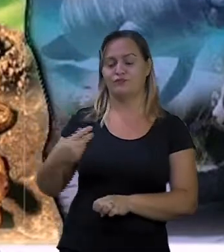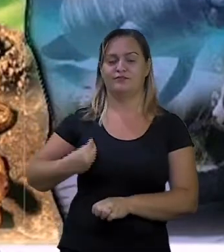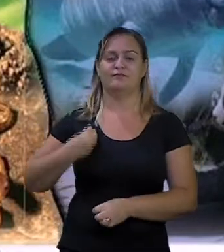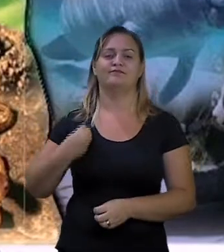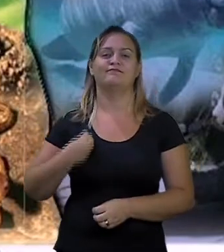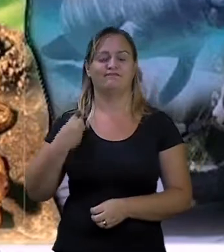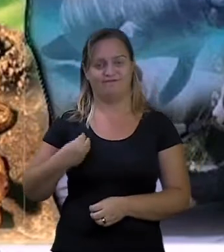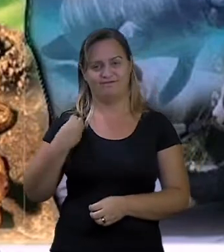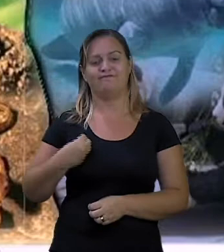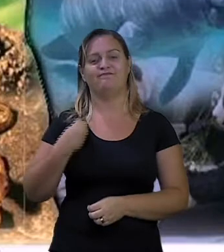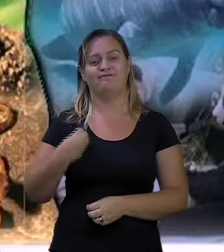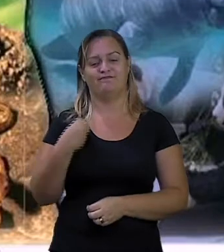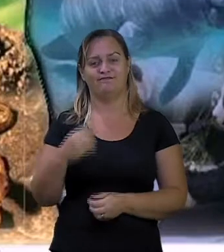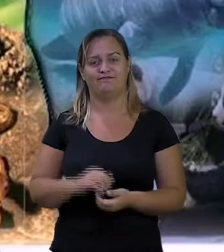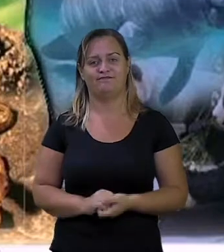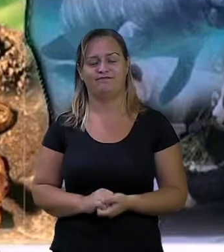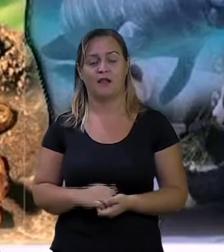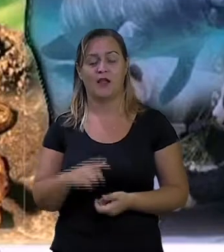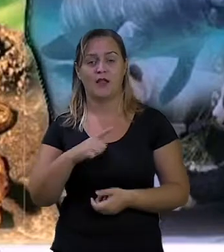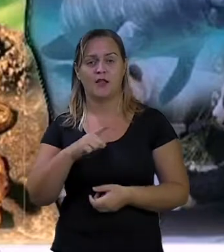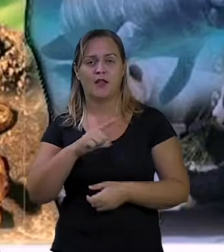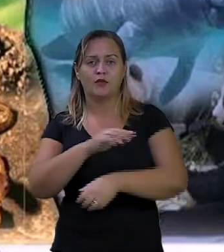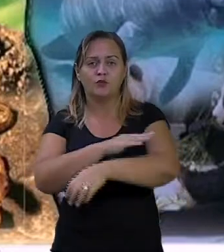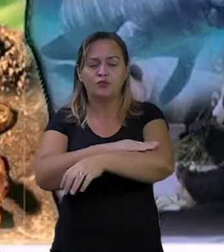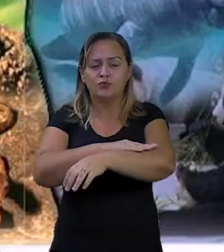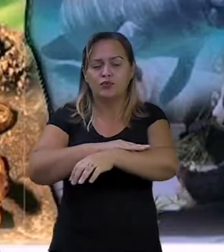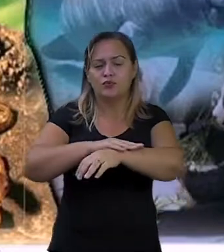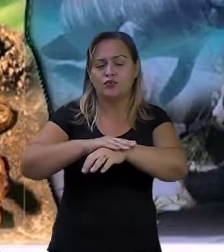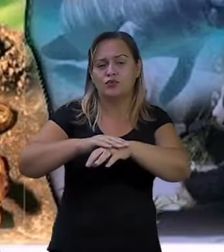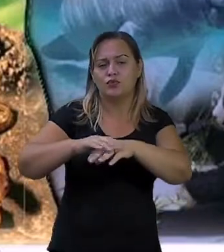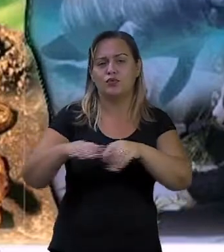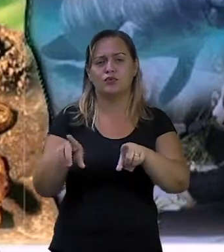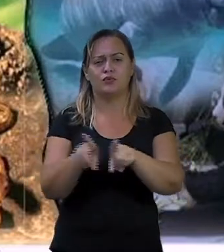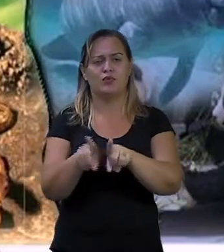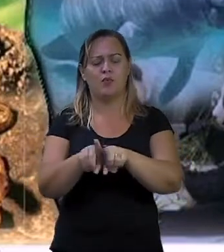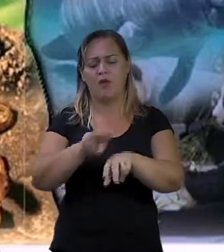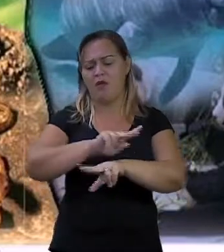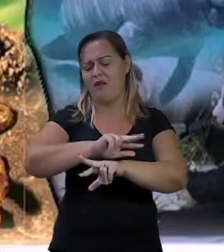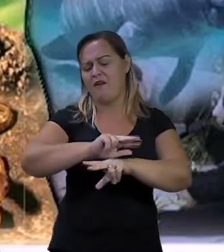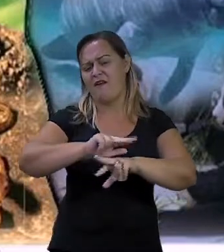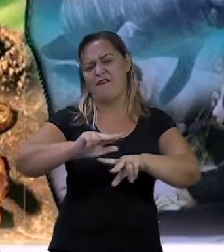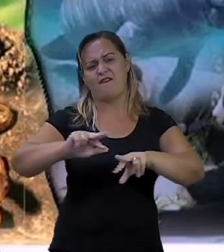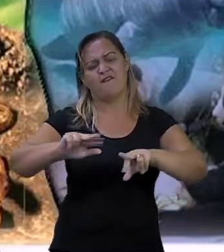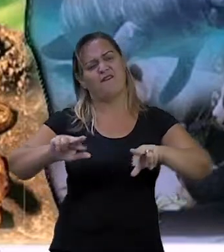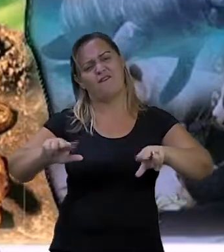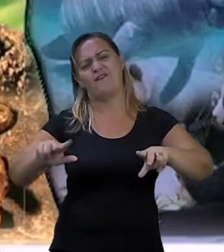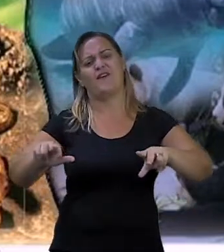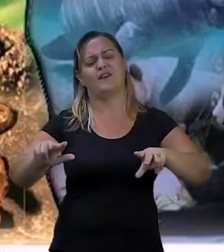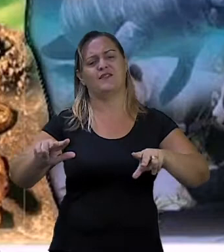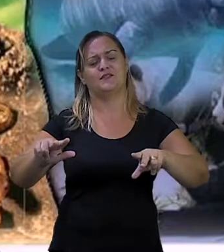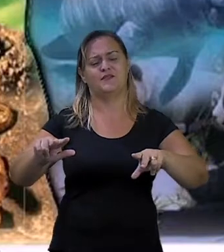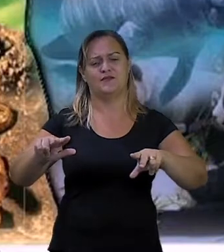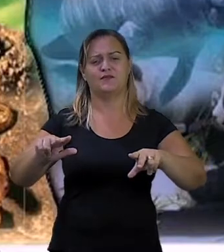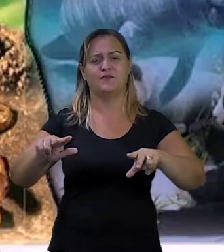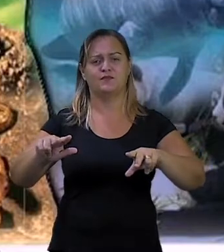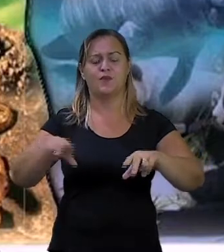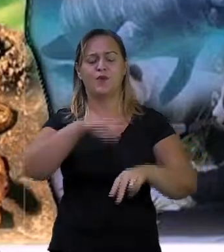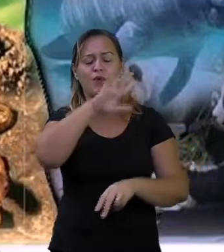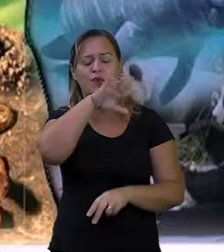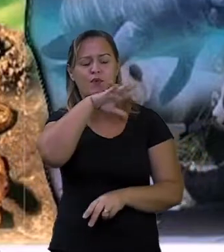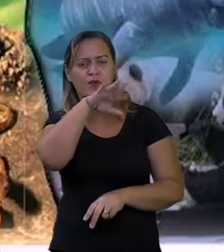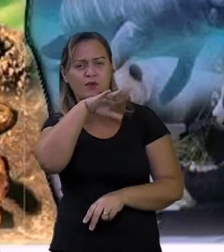Eles possuem os tecidos que são conjuntivos, epitelial, vascular, muscular e